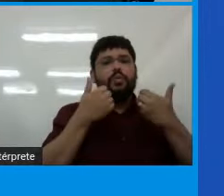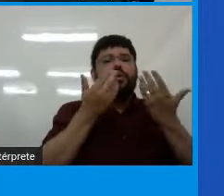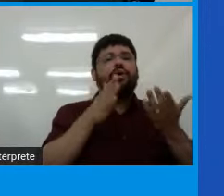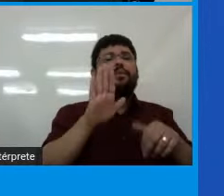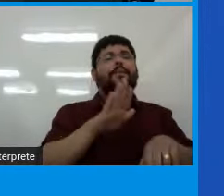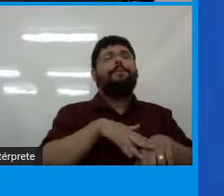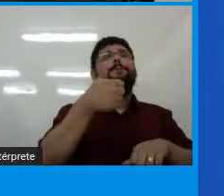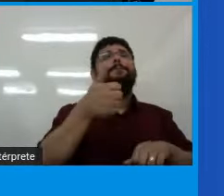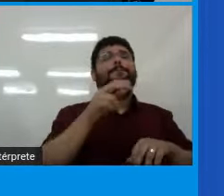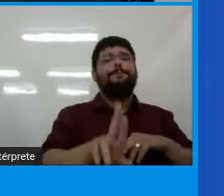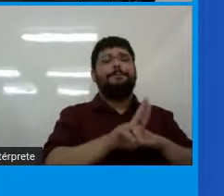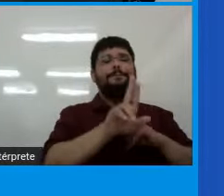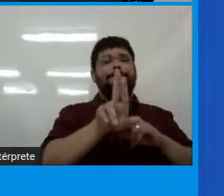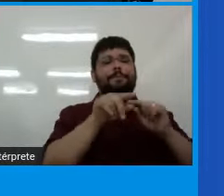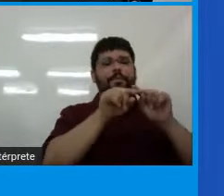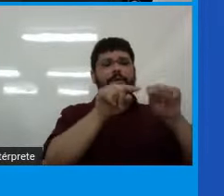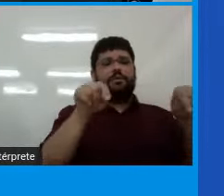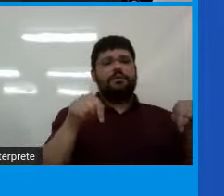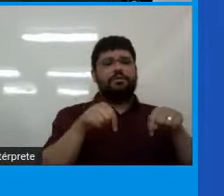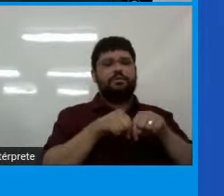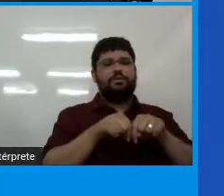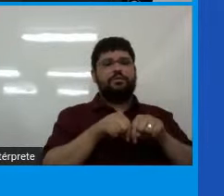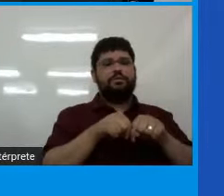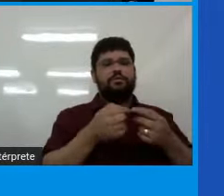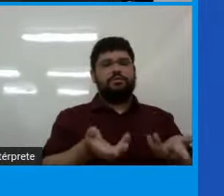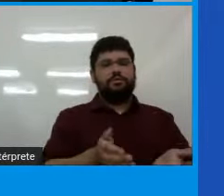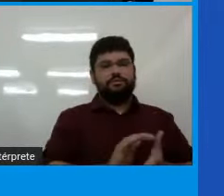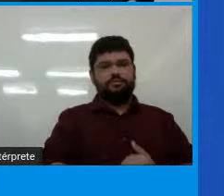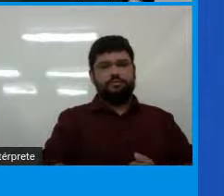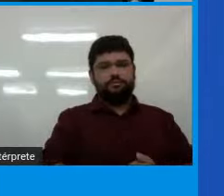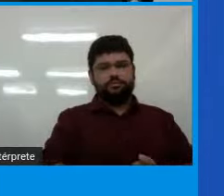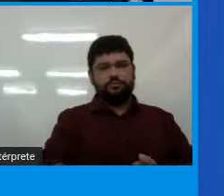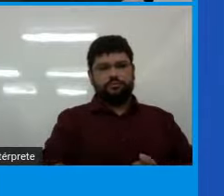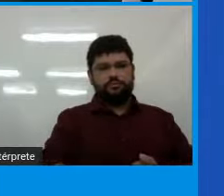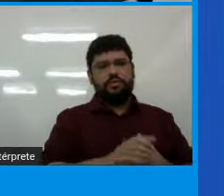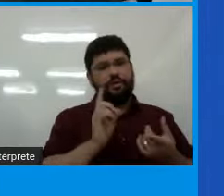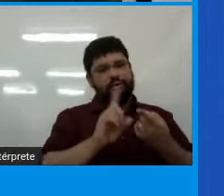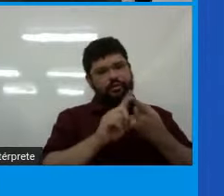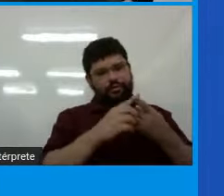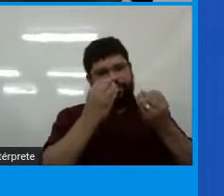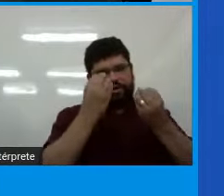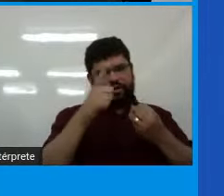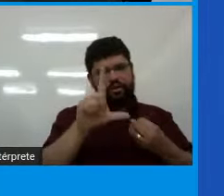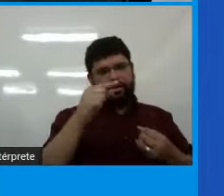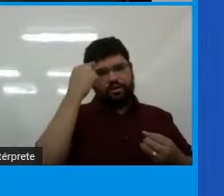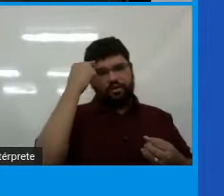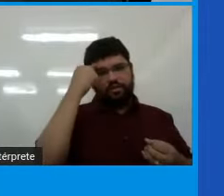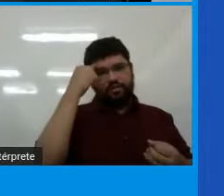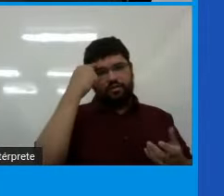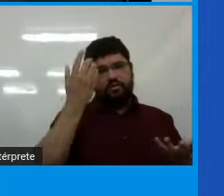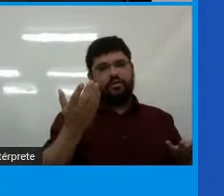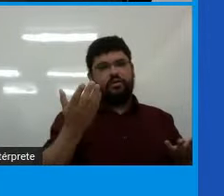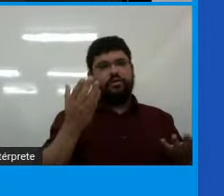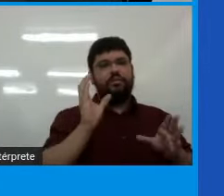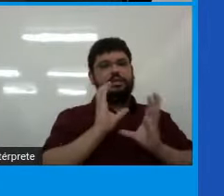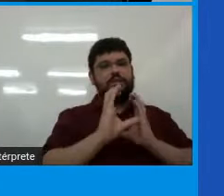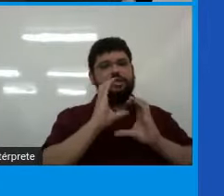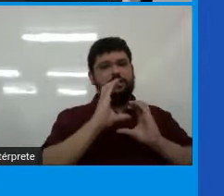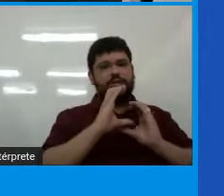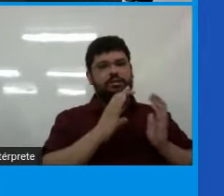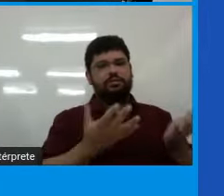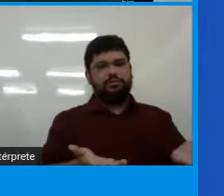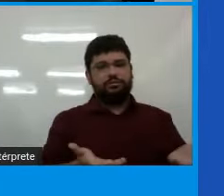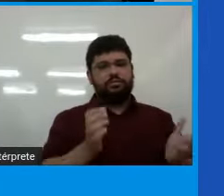trabalhar dentro do meu curso. Isso é fundamental. E, obviamente, pensar também nos instrumentos de comunicação. Como eu falei,